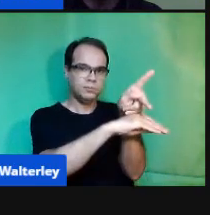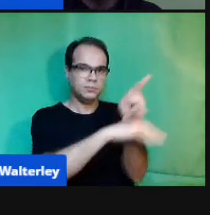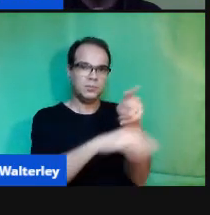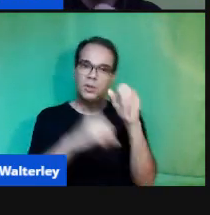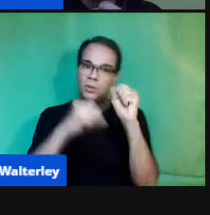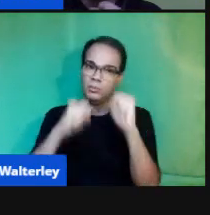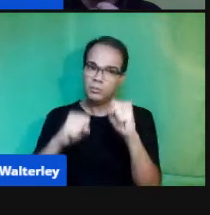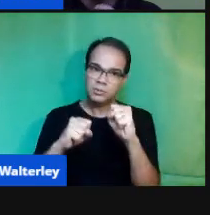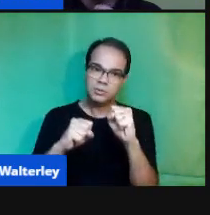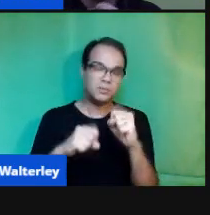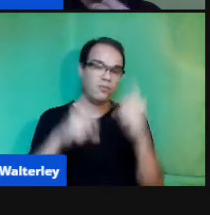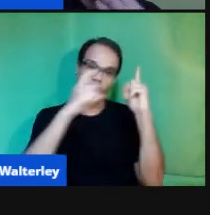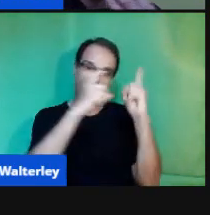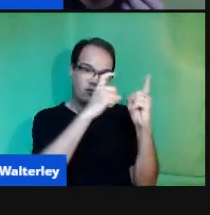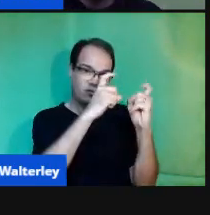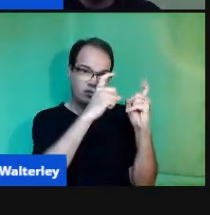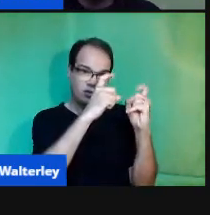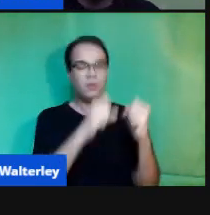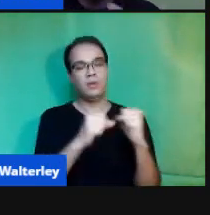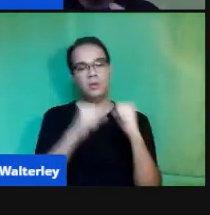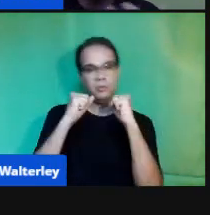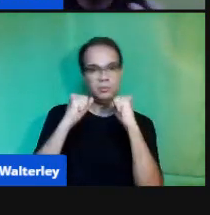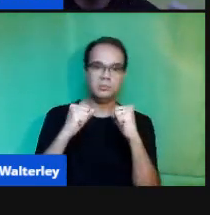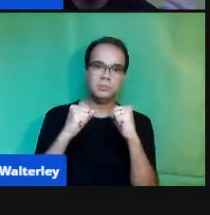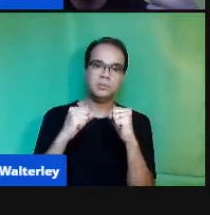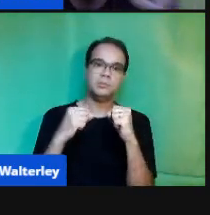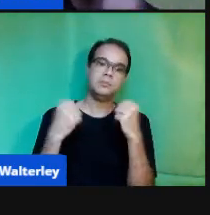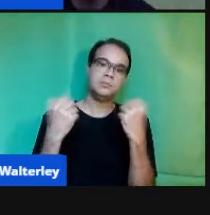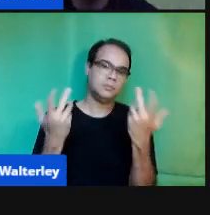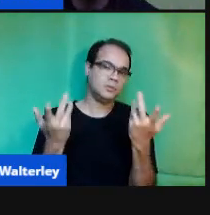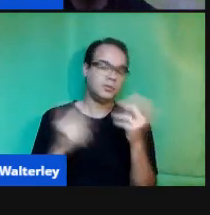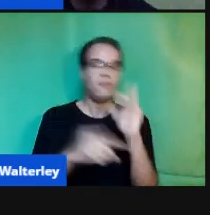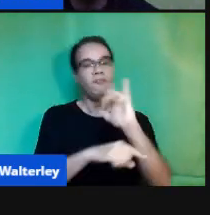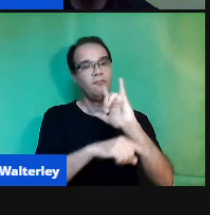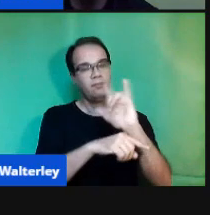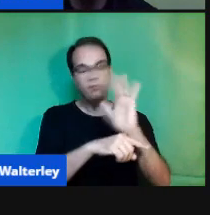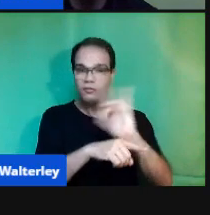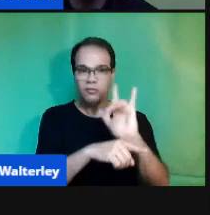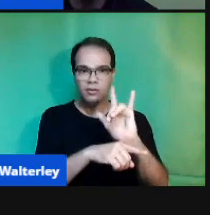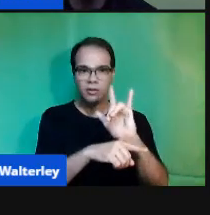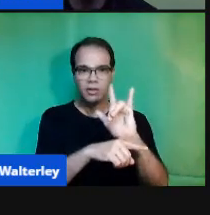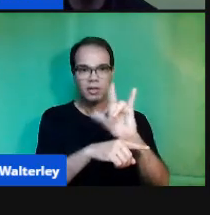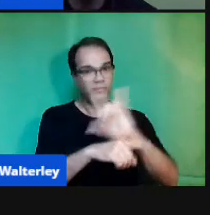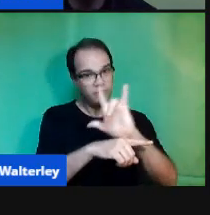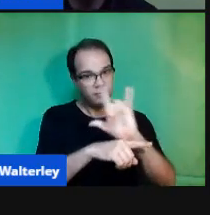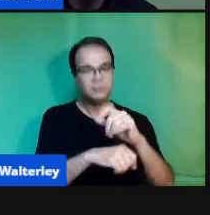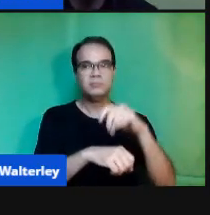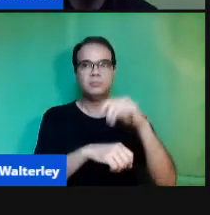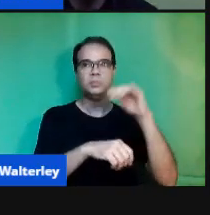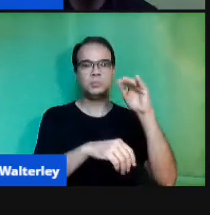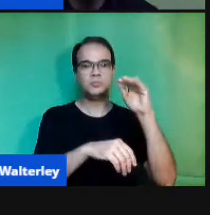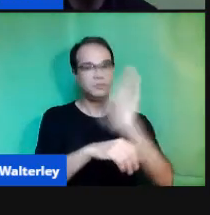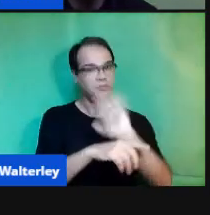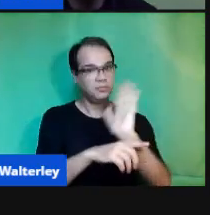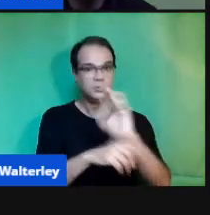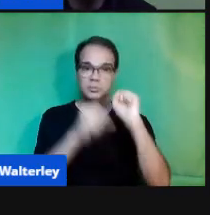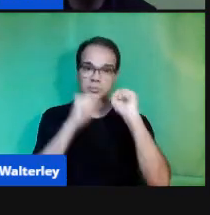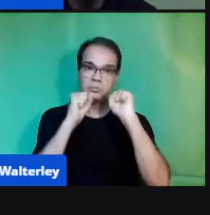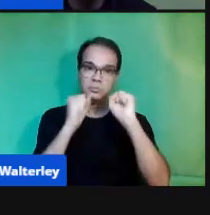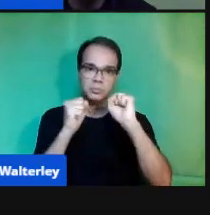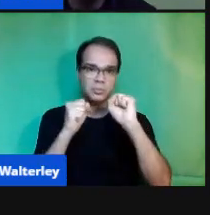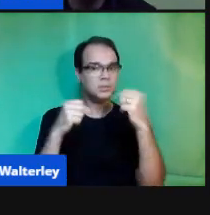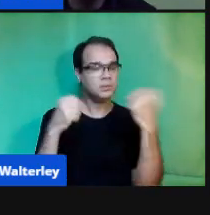escrevendo, do produtor audiovisual trabalhando, fazendo um filme. Então, é uma forma de fazer um tipo